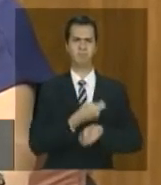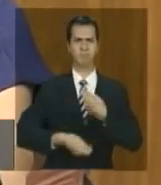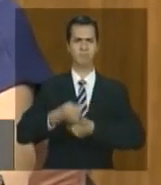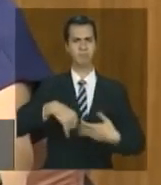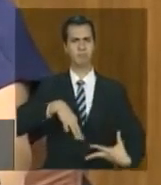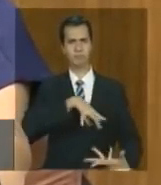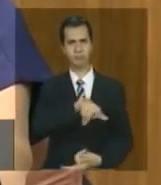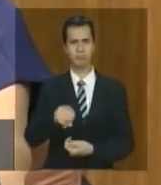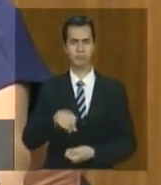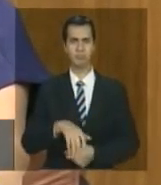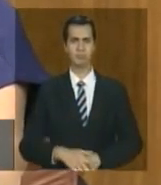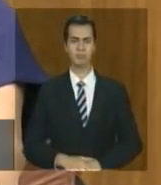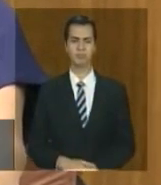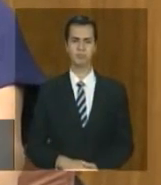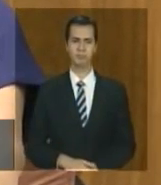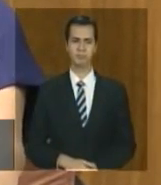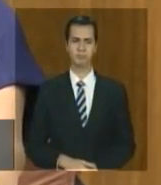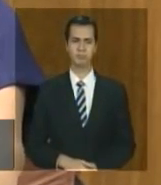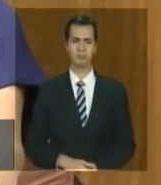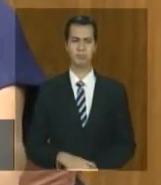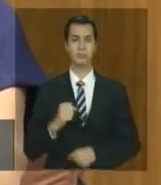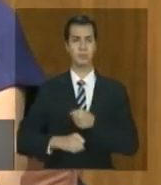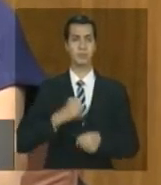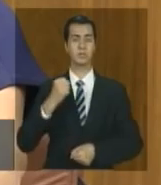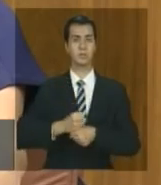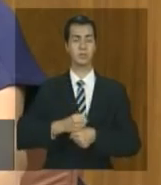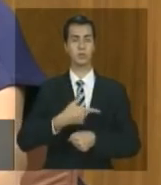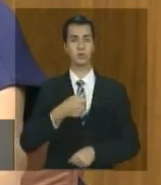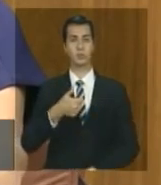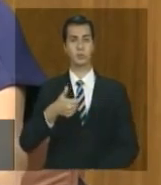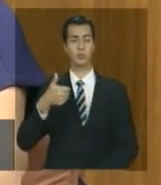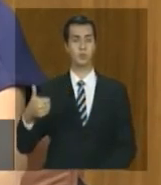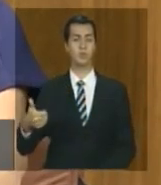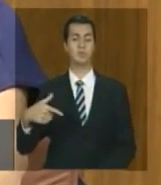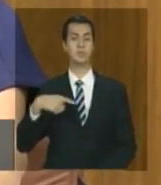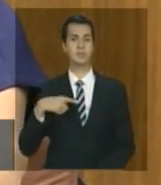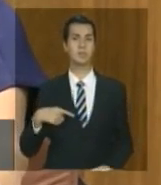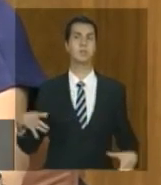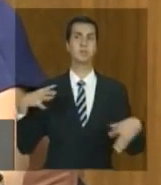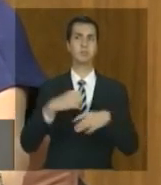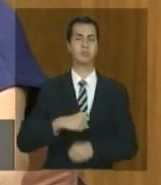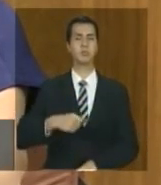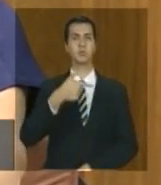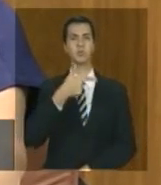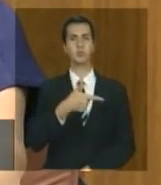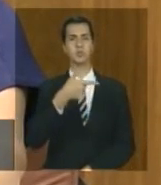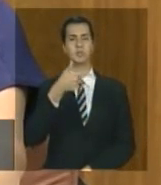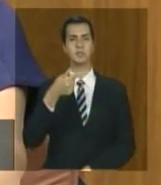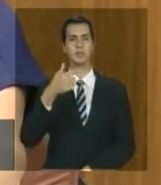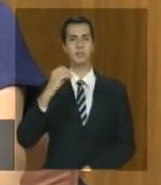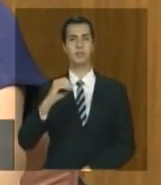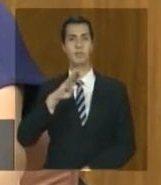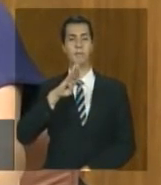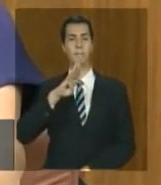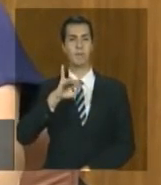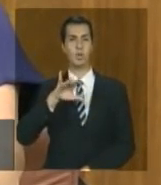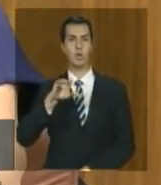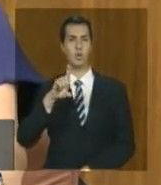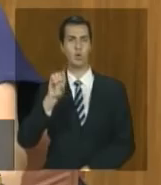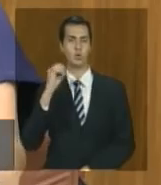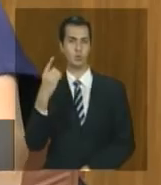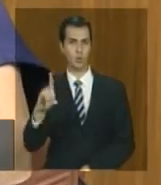comércio entre os BRICS em 2011 chegou a 250 bilhões de dólares, de modo que eu acho que é um momento importante